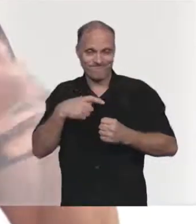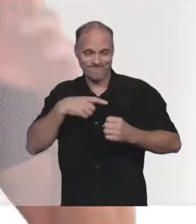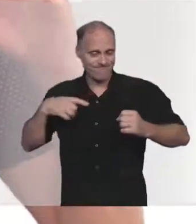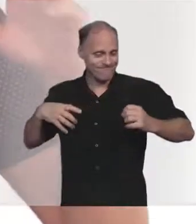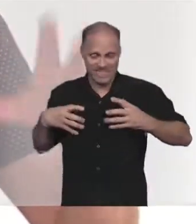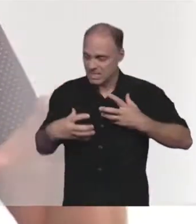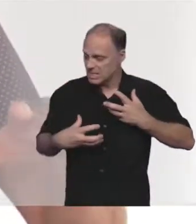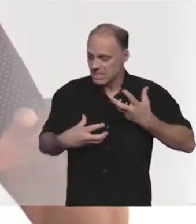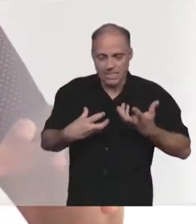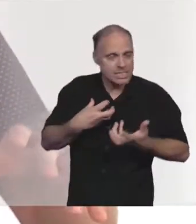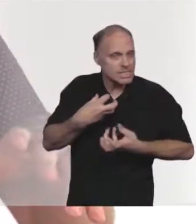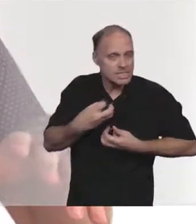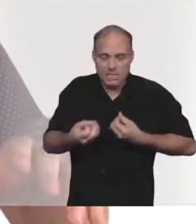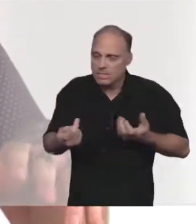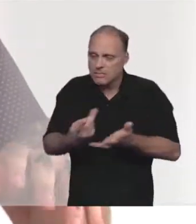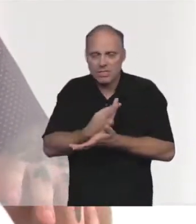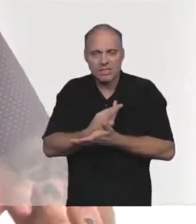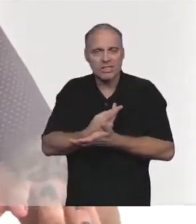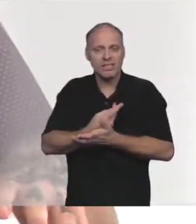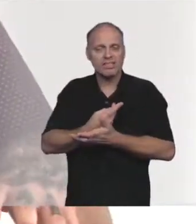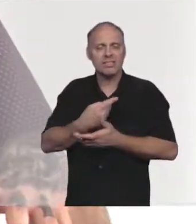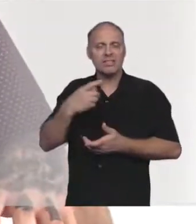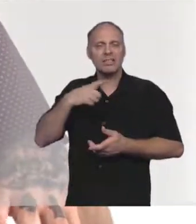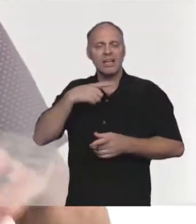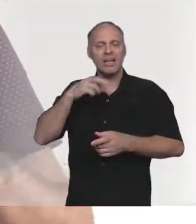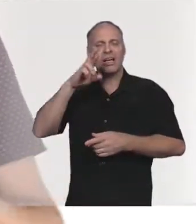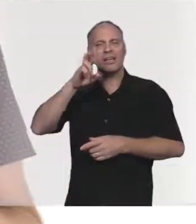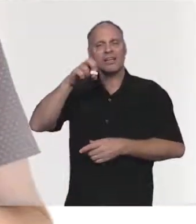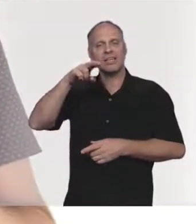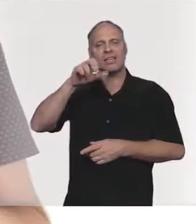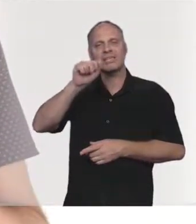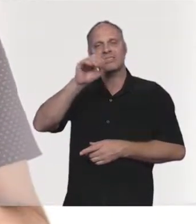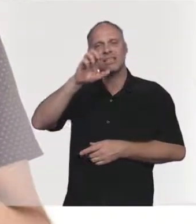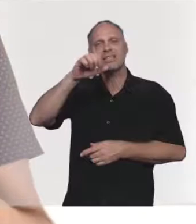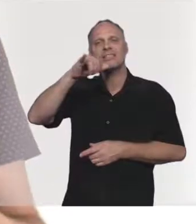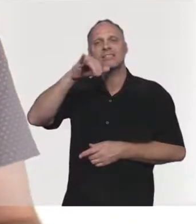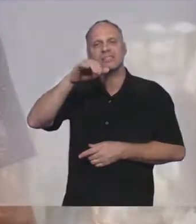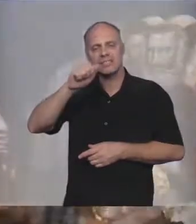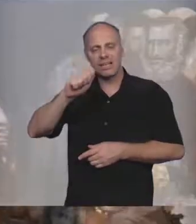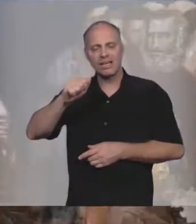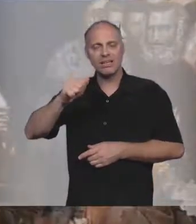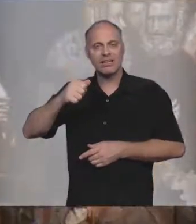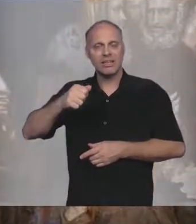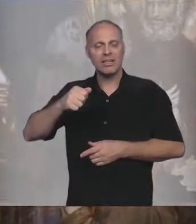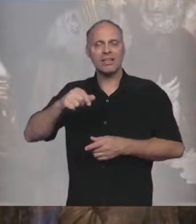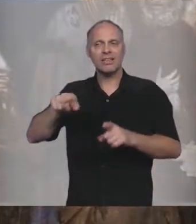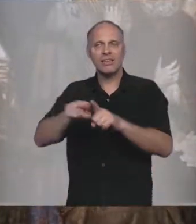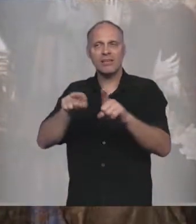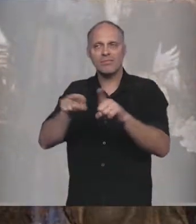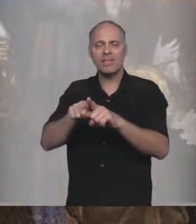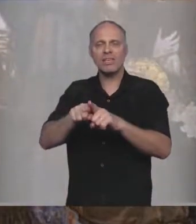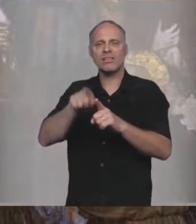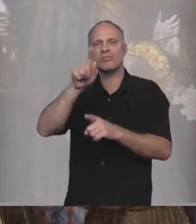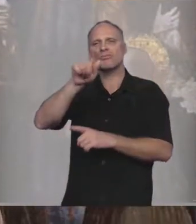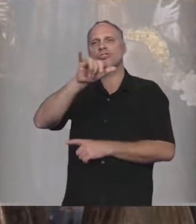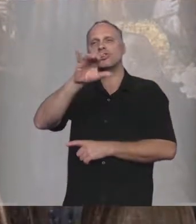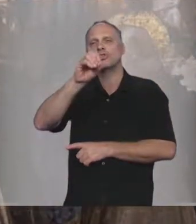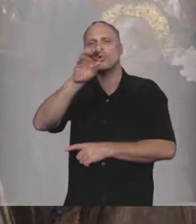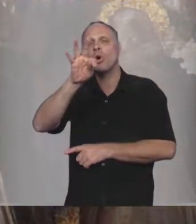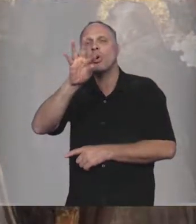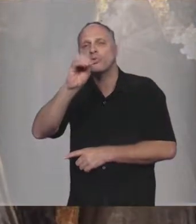entre na Renascença, né, quando se criou a Renascença, ali